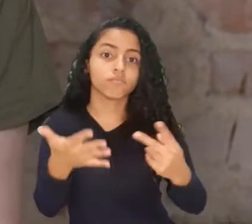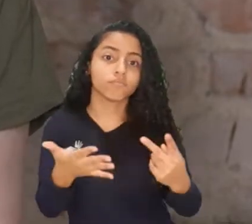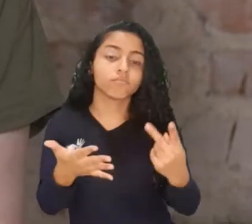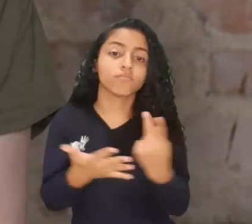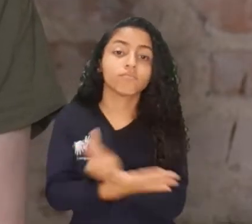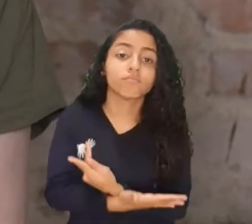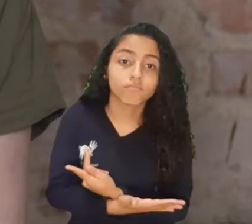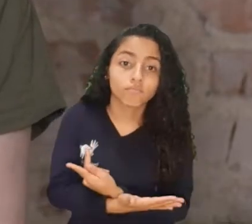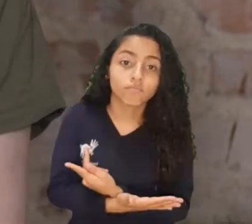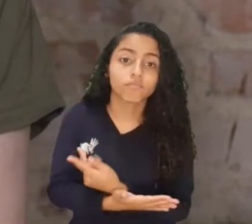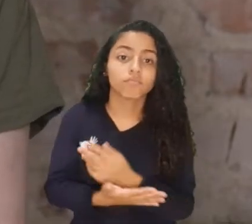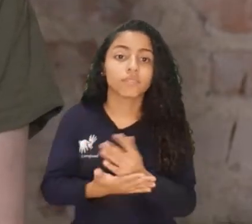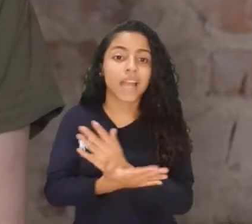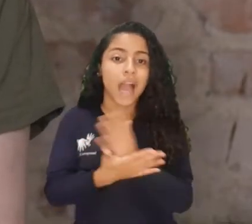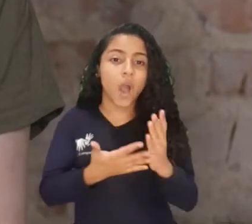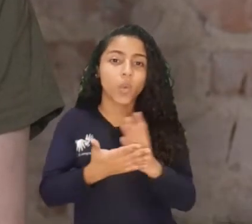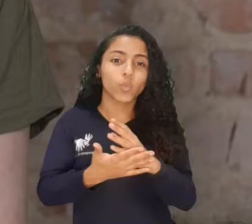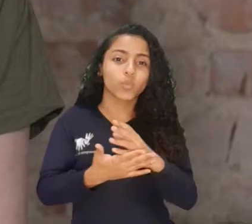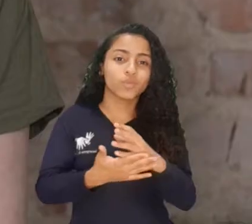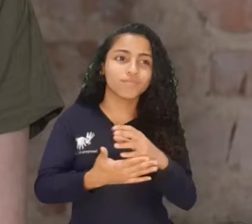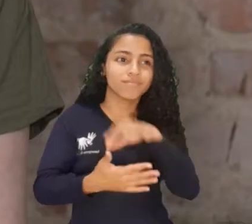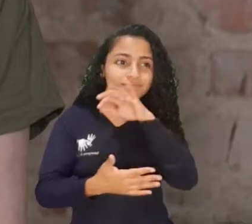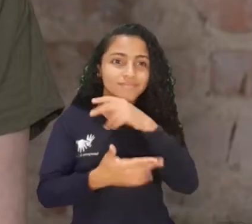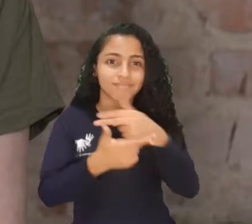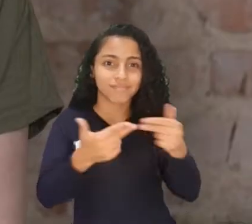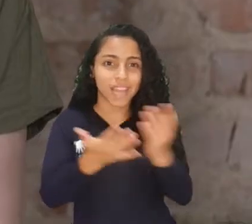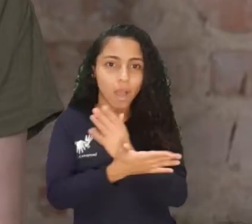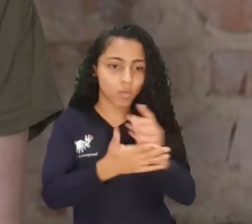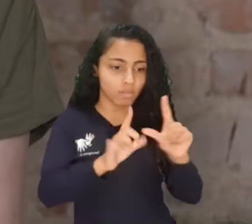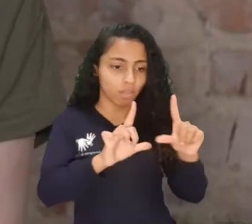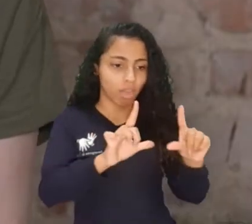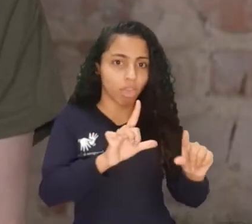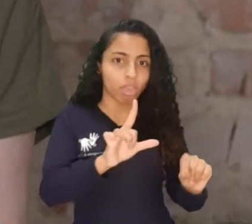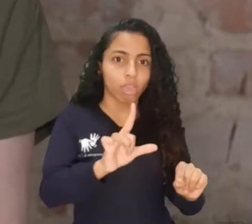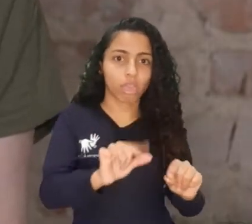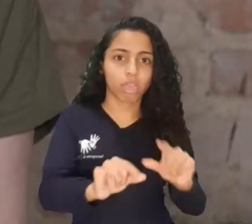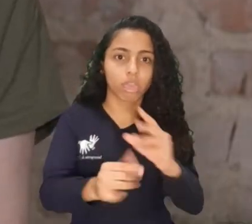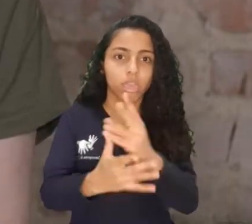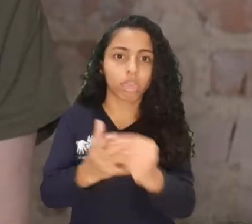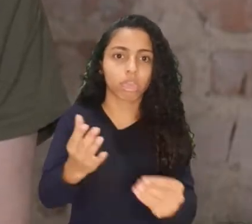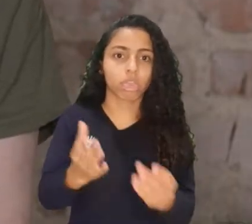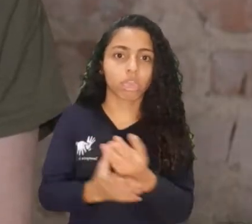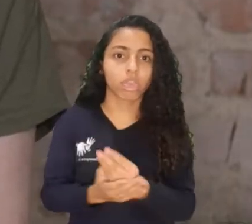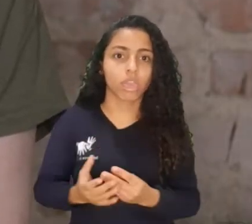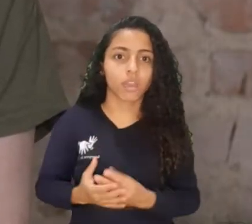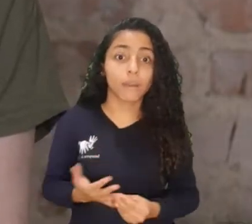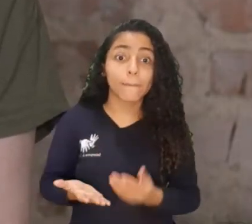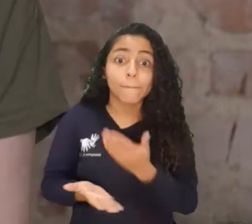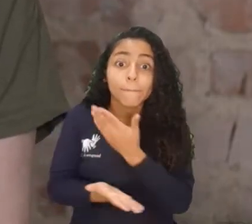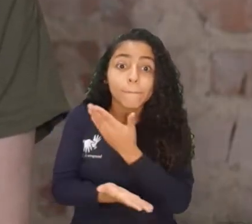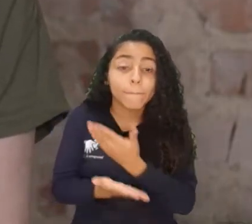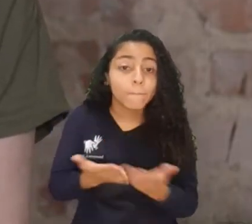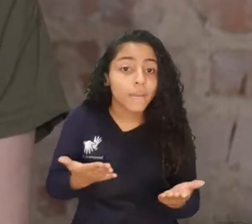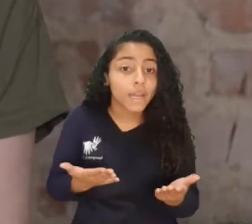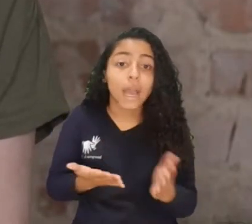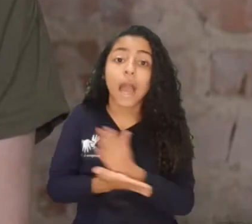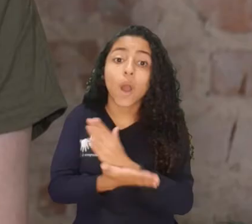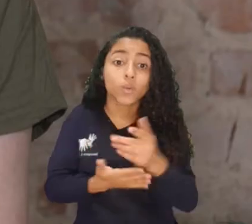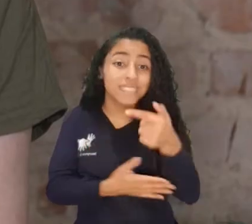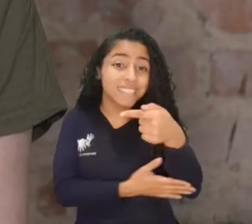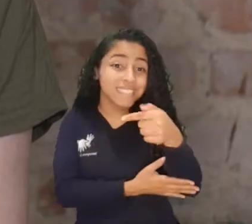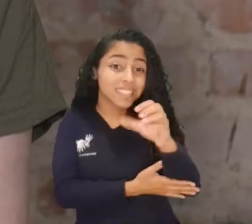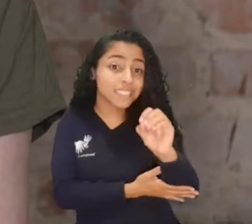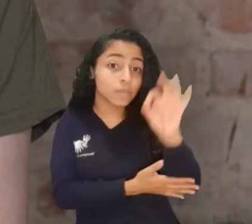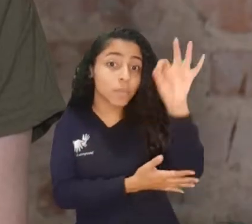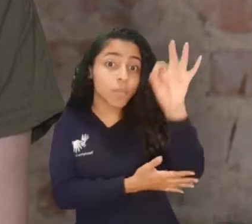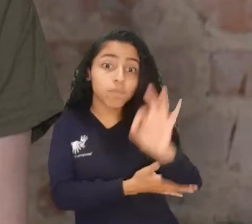sendo esses eventos de extinção em massa caracterizados por perdas muito grandes de mais de 70% das espécies do planeta